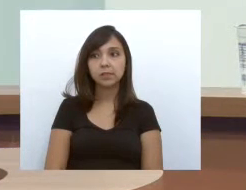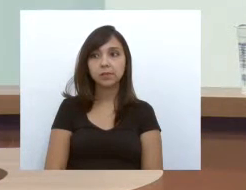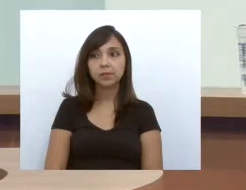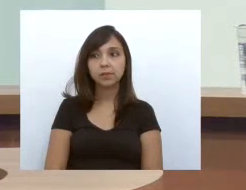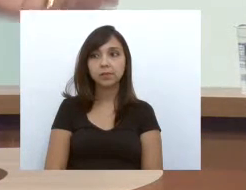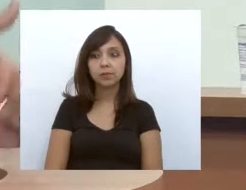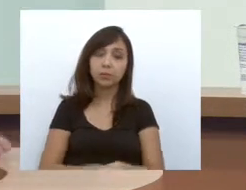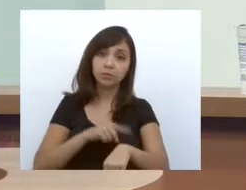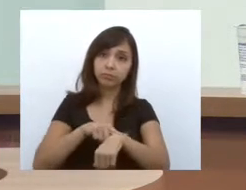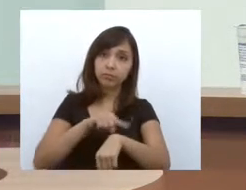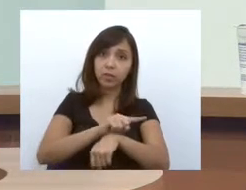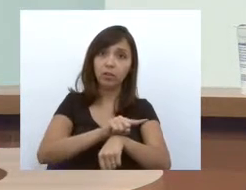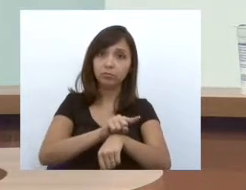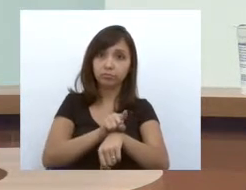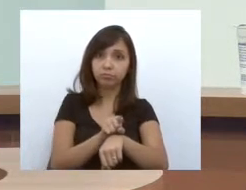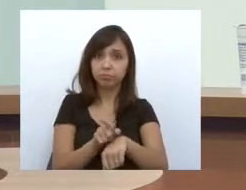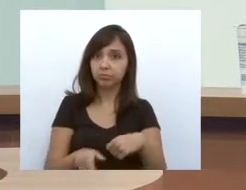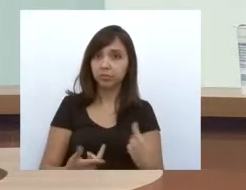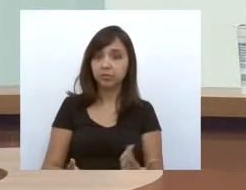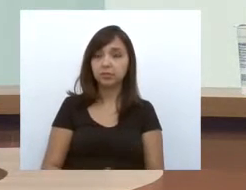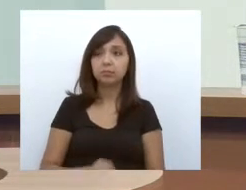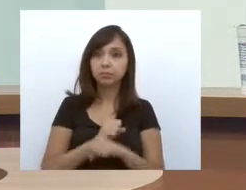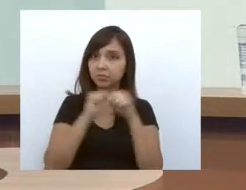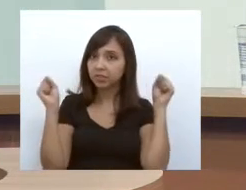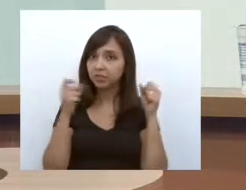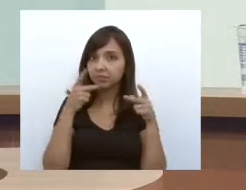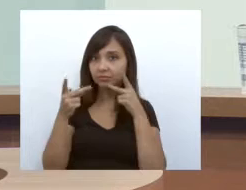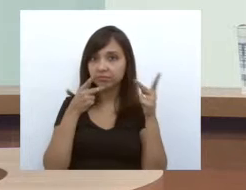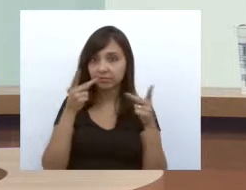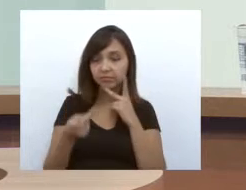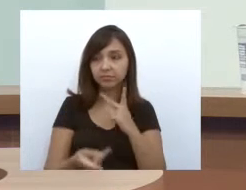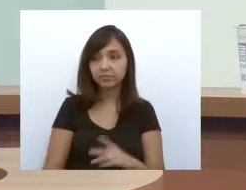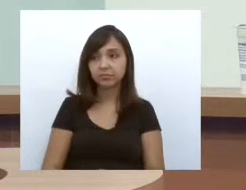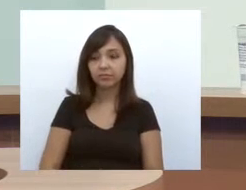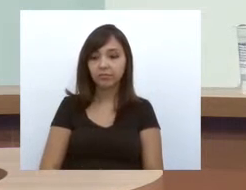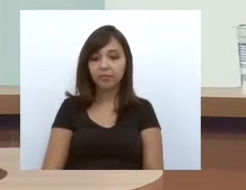Não, o relógio está andando, senhor presidente. Está impossível.